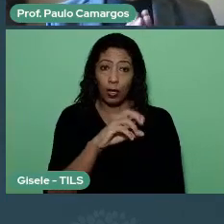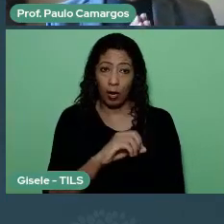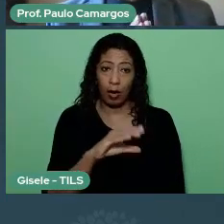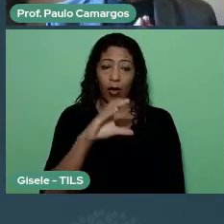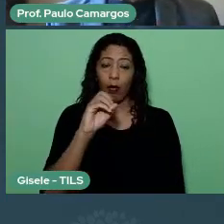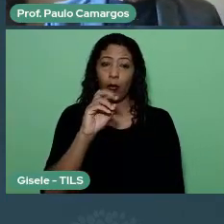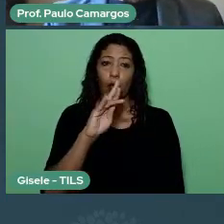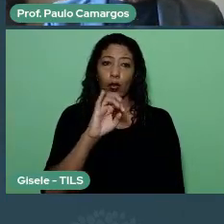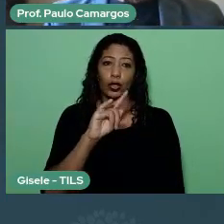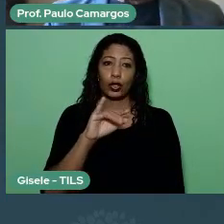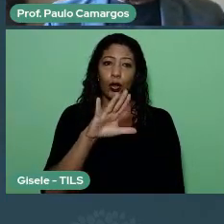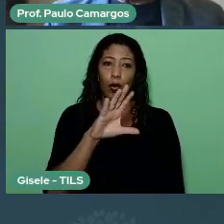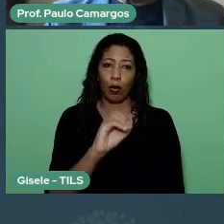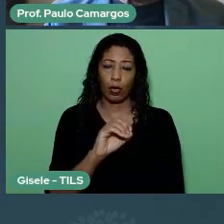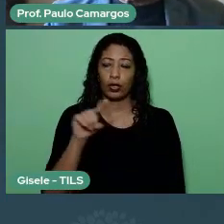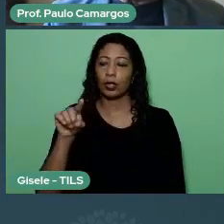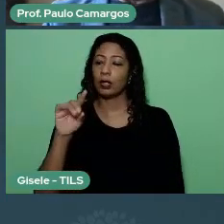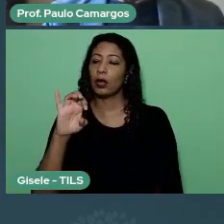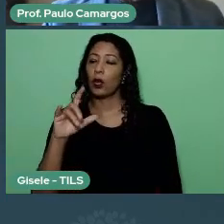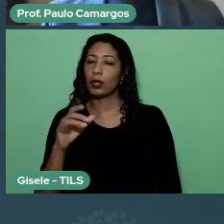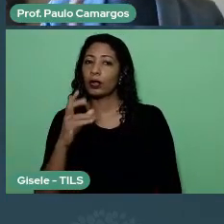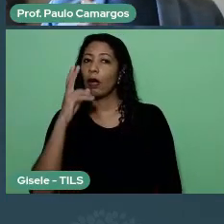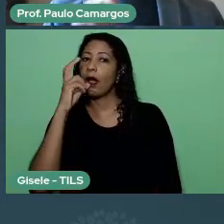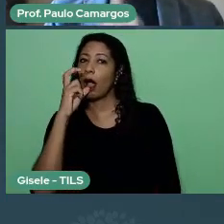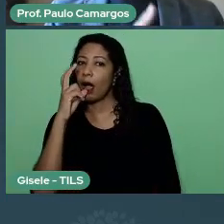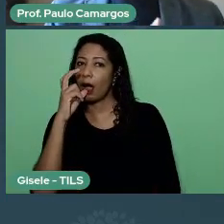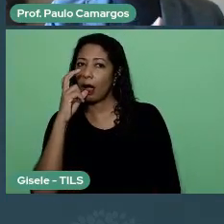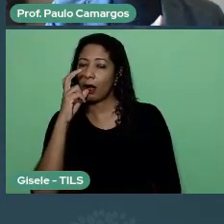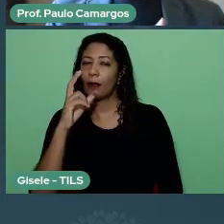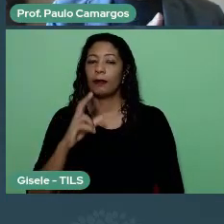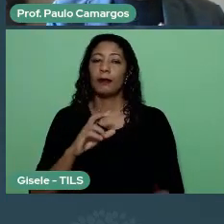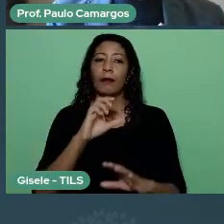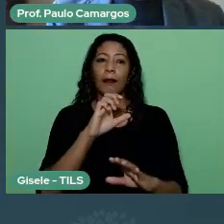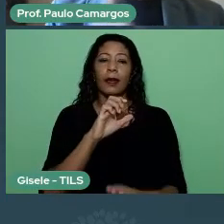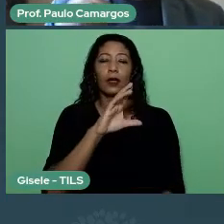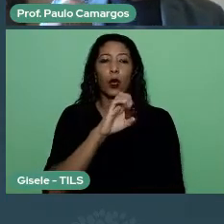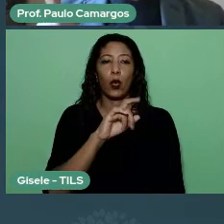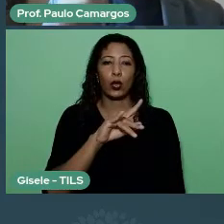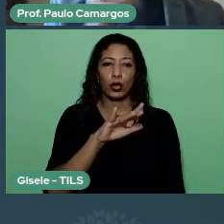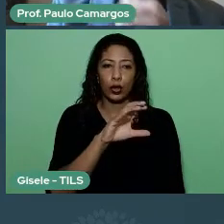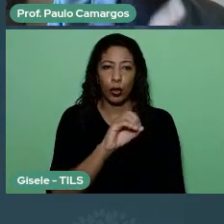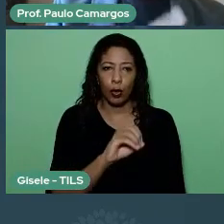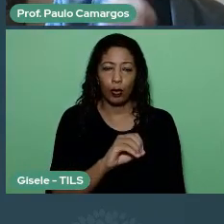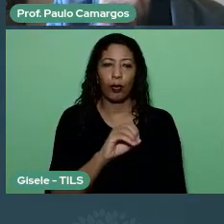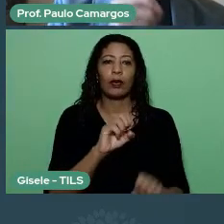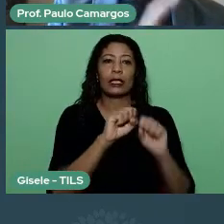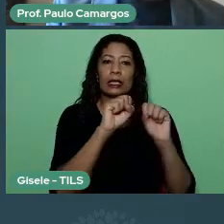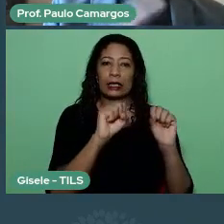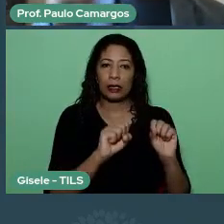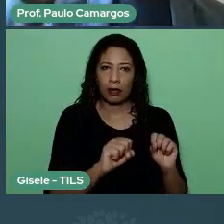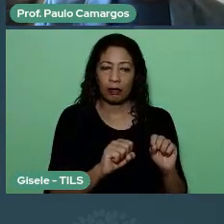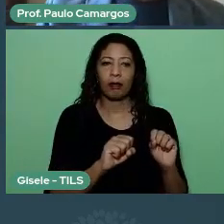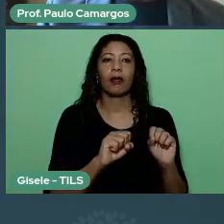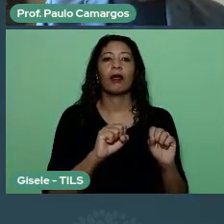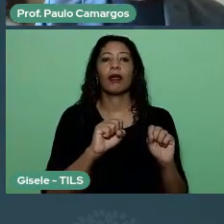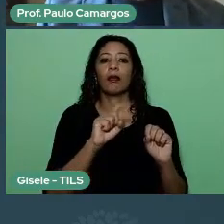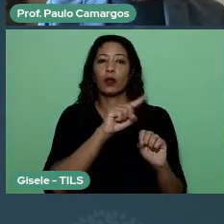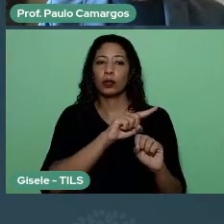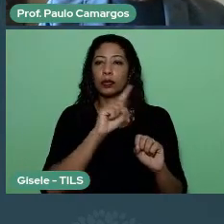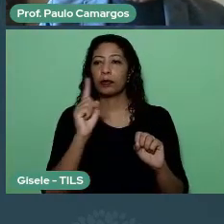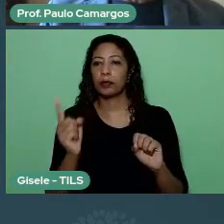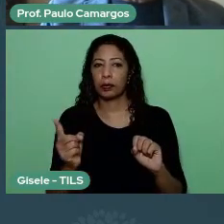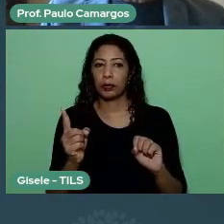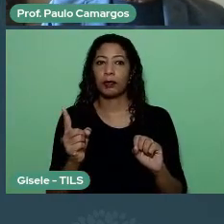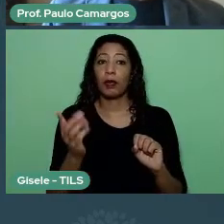estamos falando aqui apenas do corticoide inalatório. O corticoide sistêmico, tanto ele quanto o inalatório em